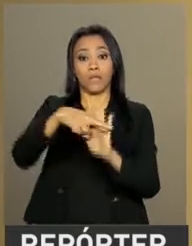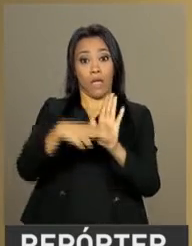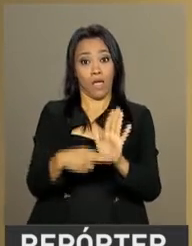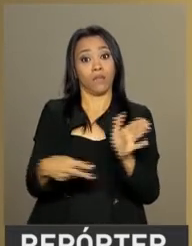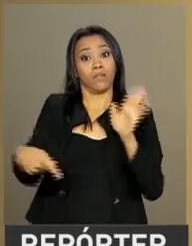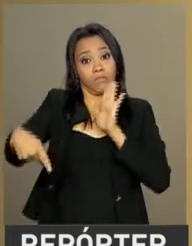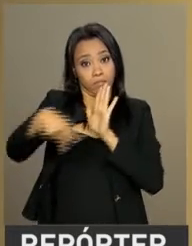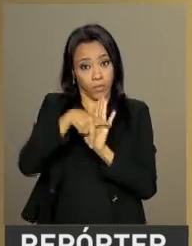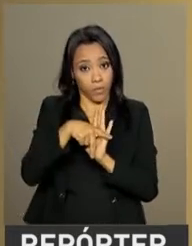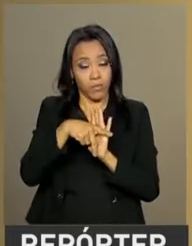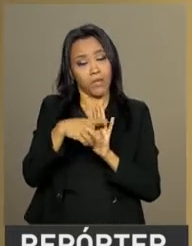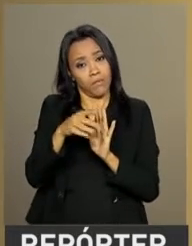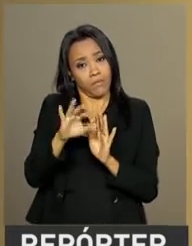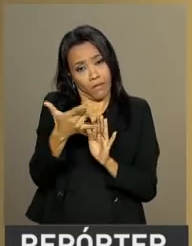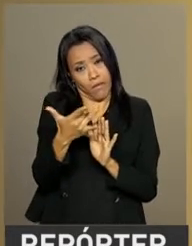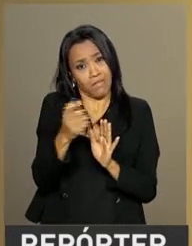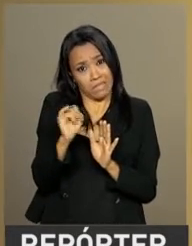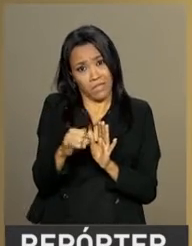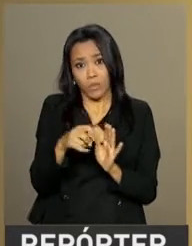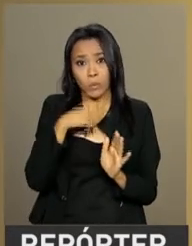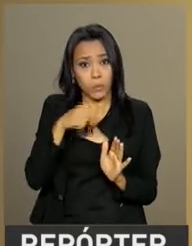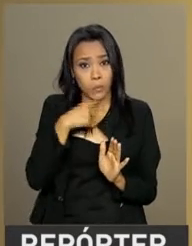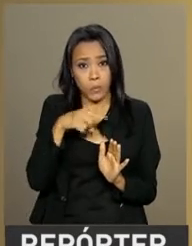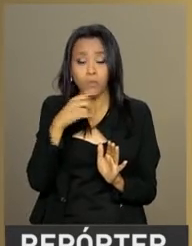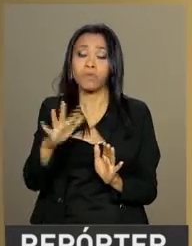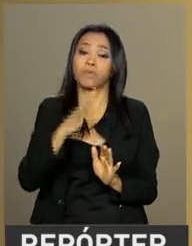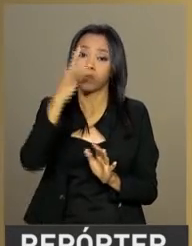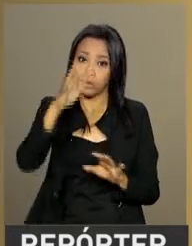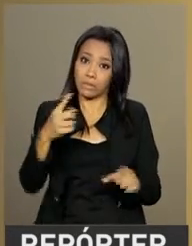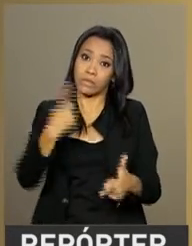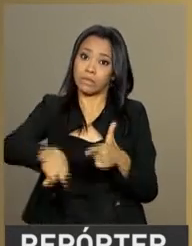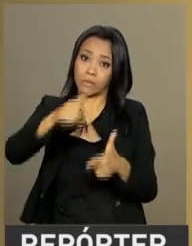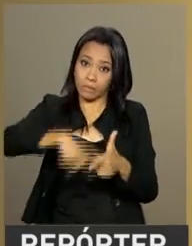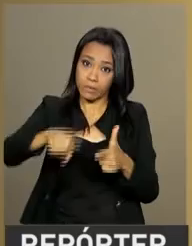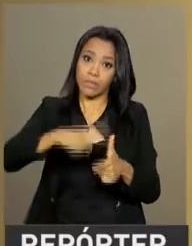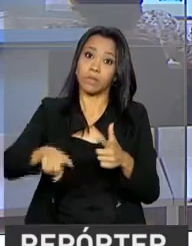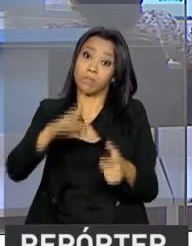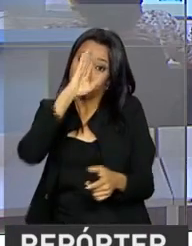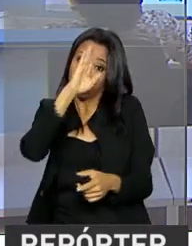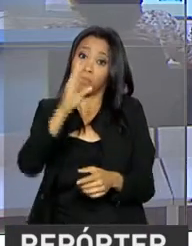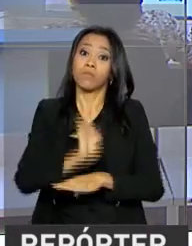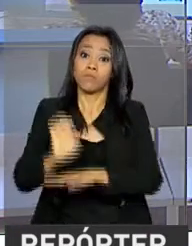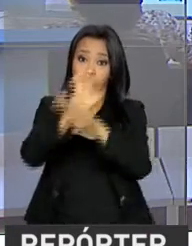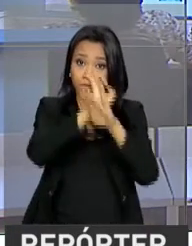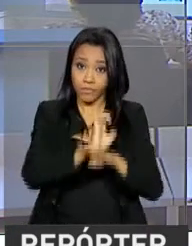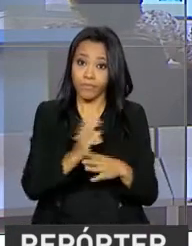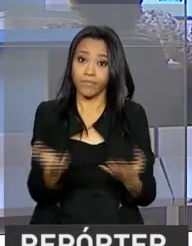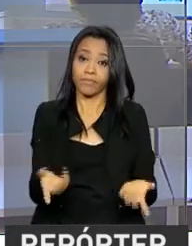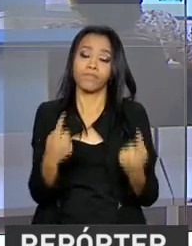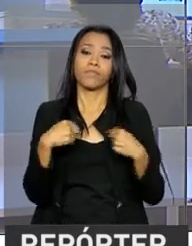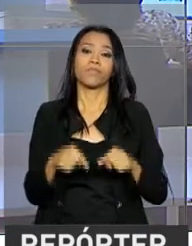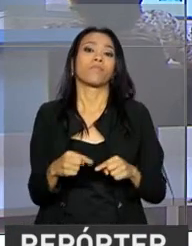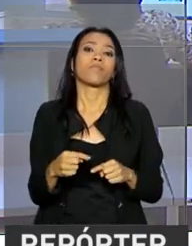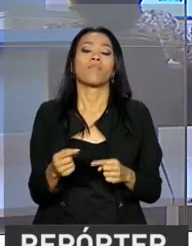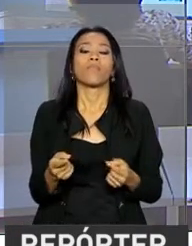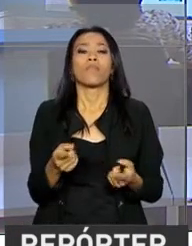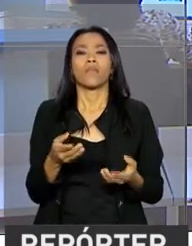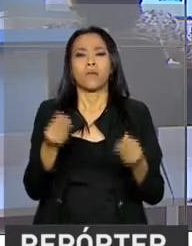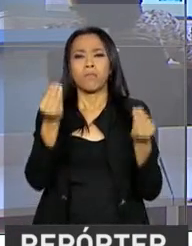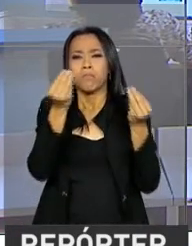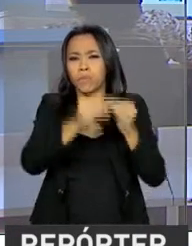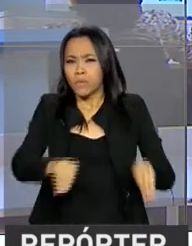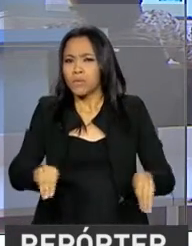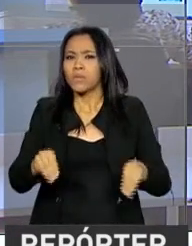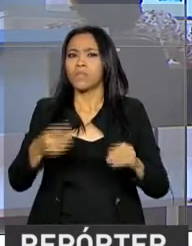futuro nós tenhamos problemas como estamos tendo hoje principalmente nos estados e olhar danos à administração